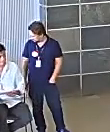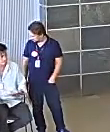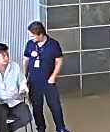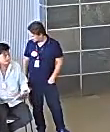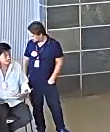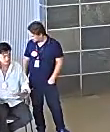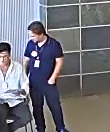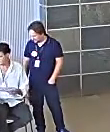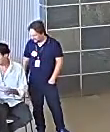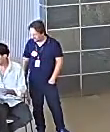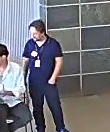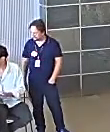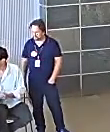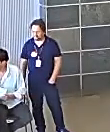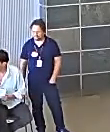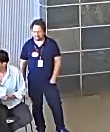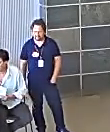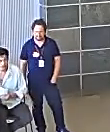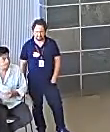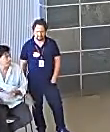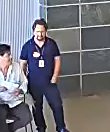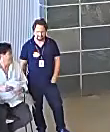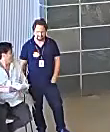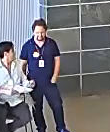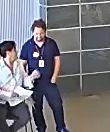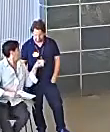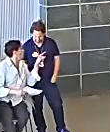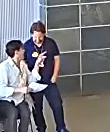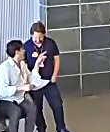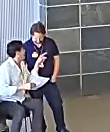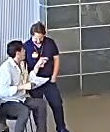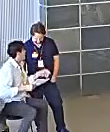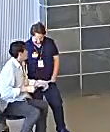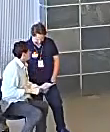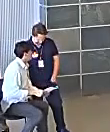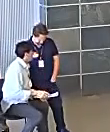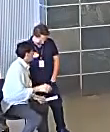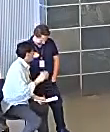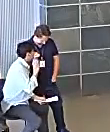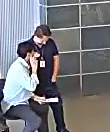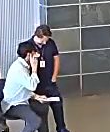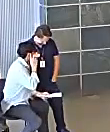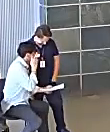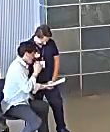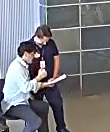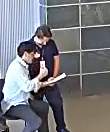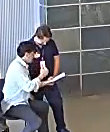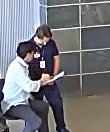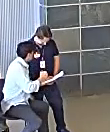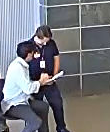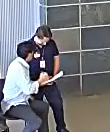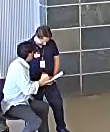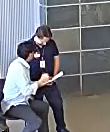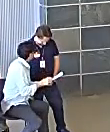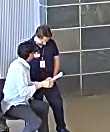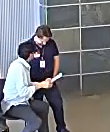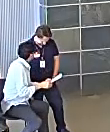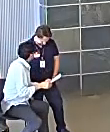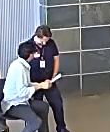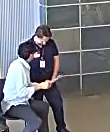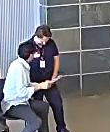Porque durante essa viagem a gente tá percebendo porque não dá para ficar com a janela fechada nós políticos não